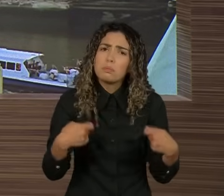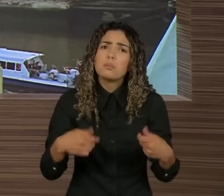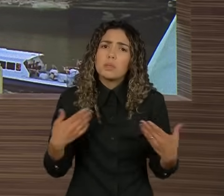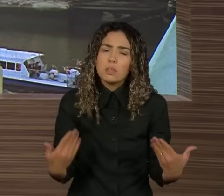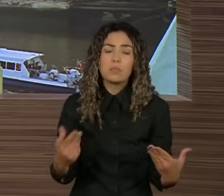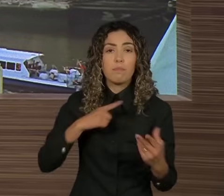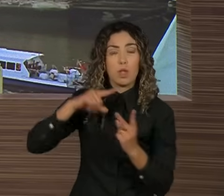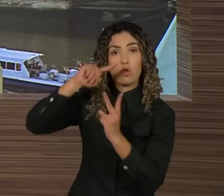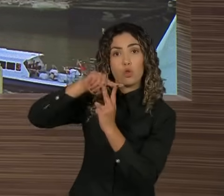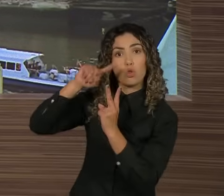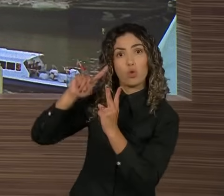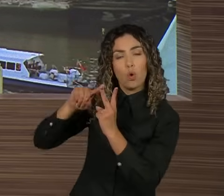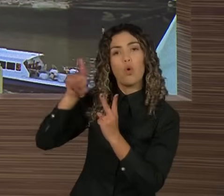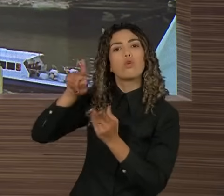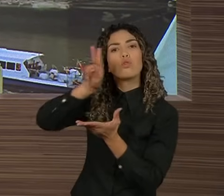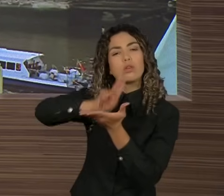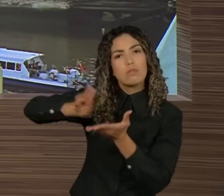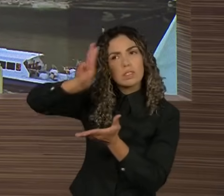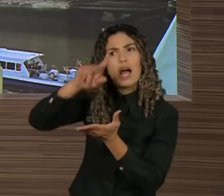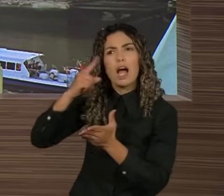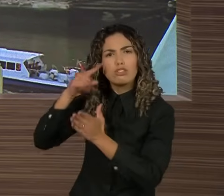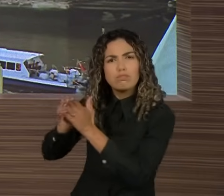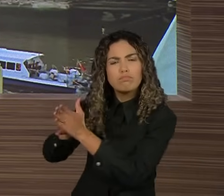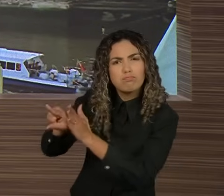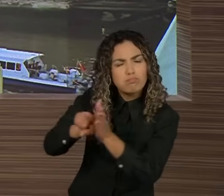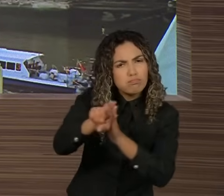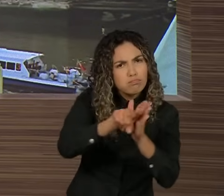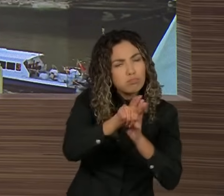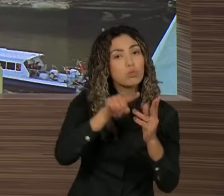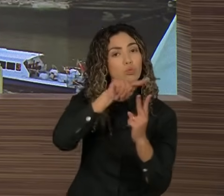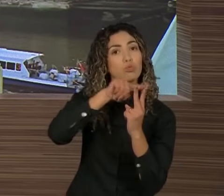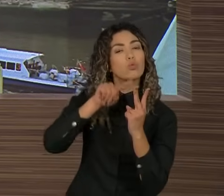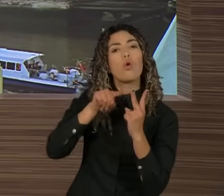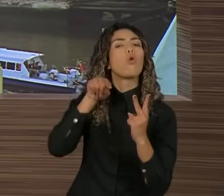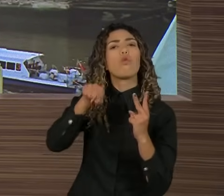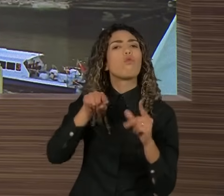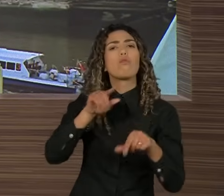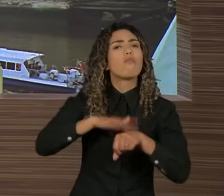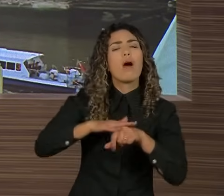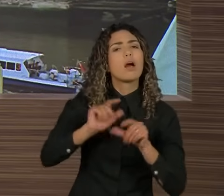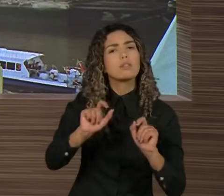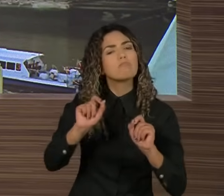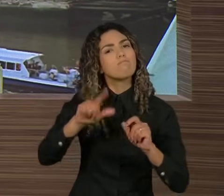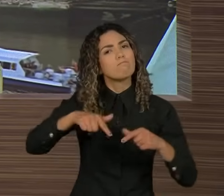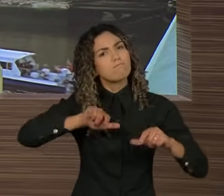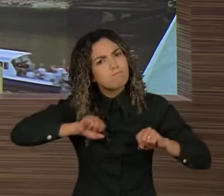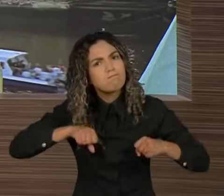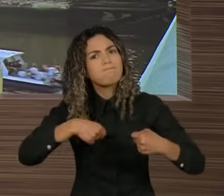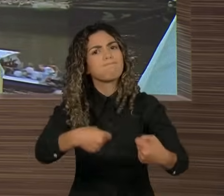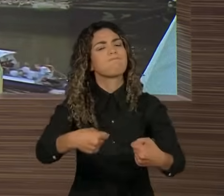da Universidade de São Paulo, Vivian Blaso e Victor Quinjo, integram o movimento.